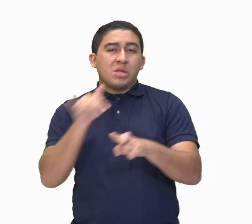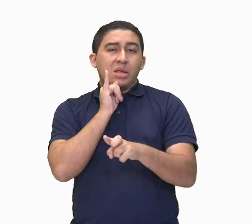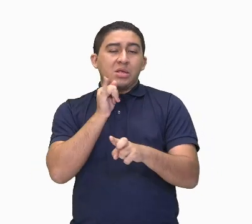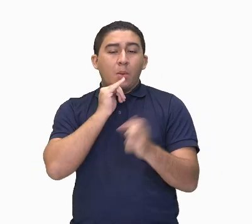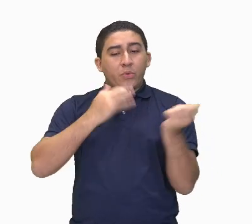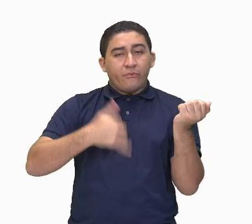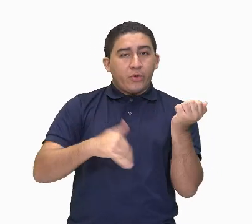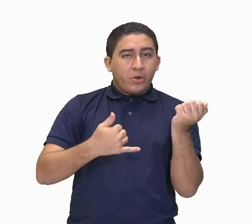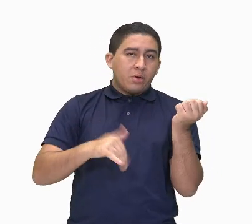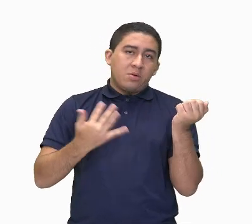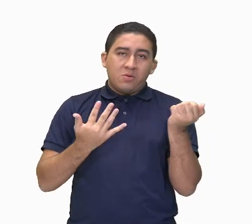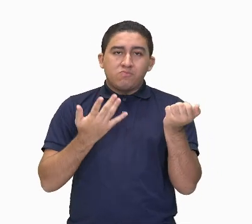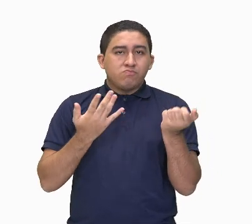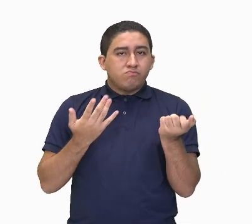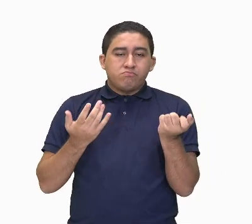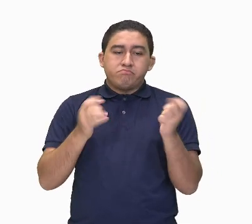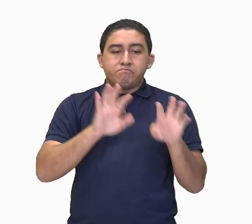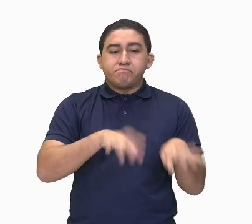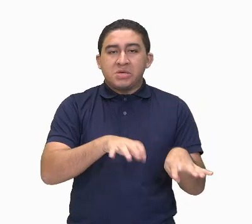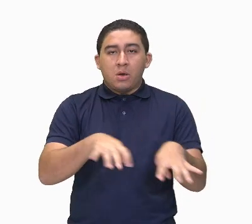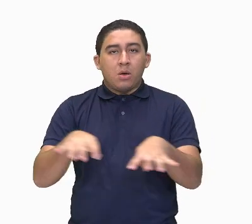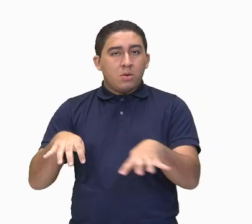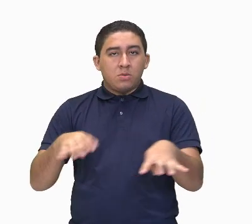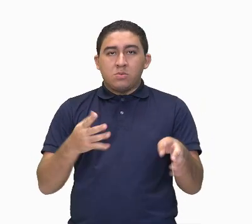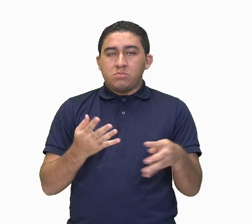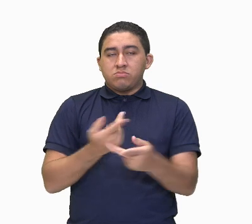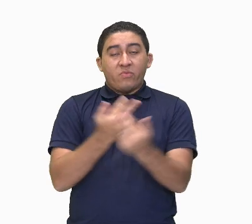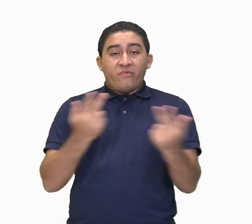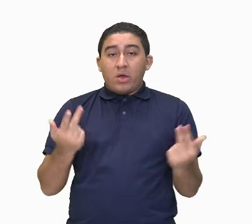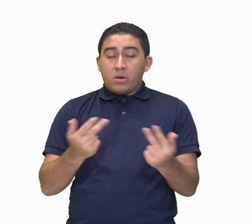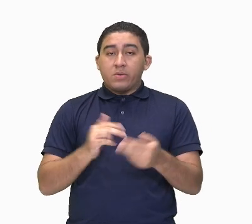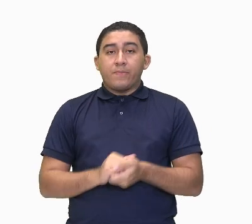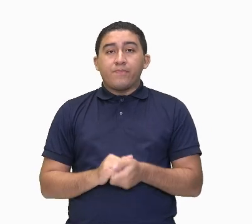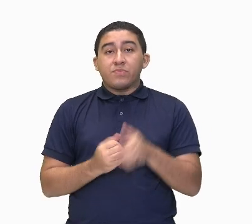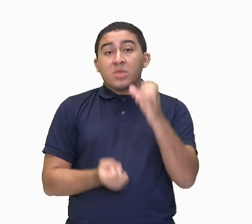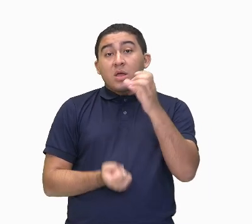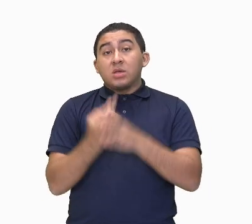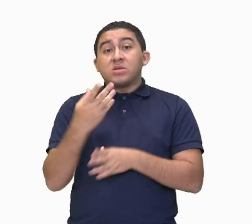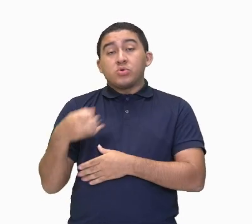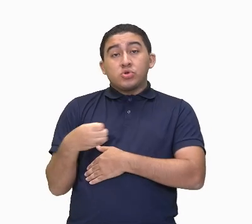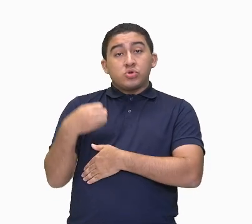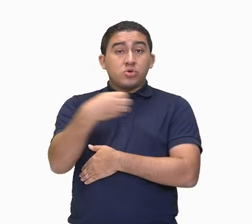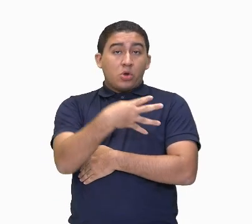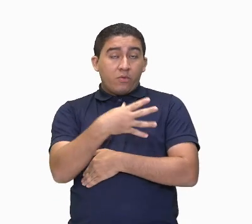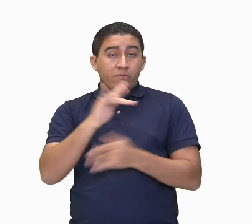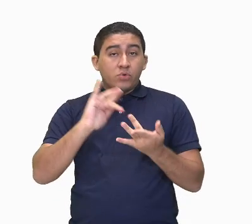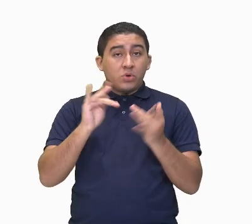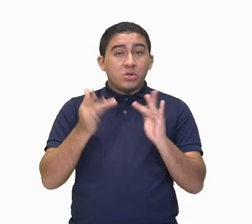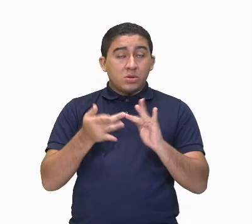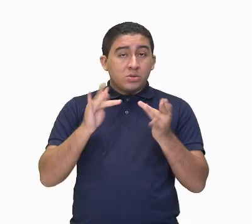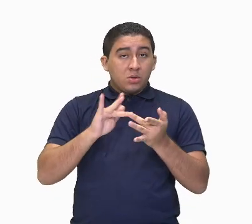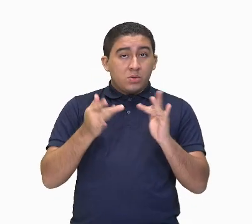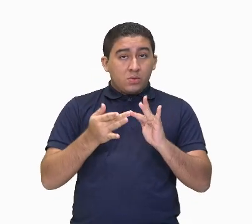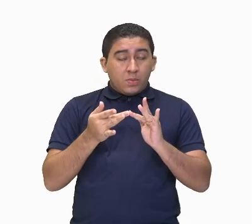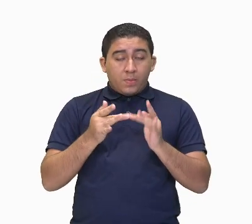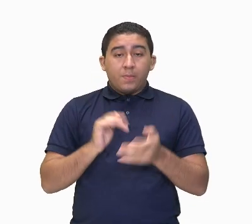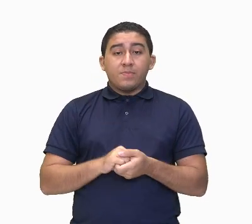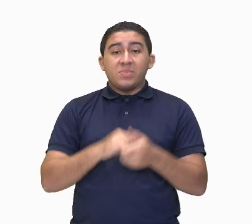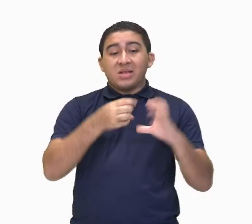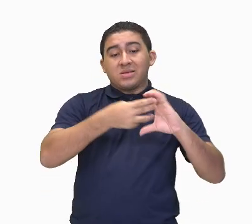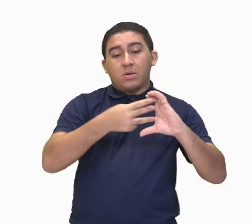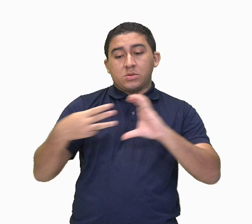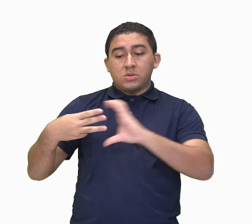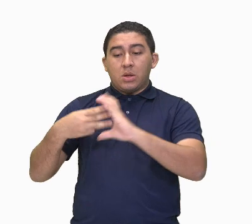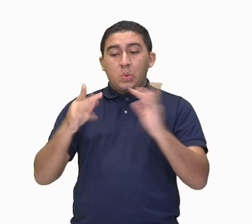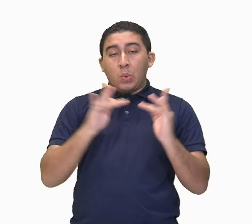violão, por exemplo, né, tocar piano, enfim, criação de novas conexões sinápticas. E aí a gente